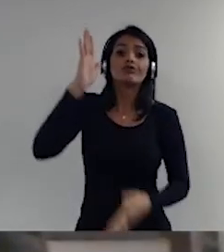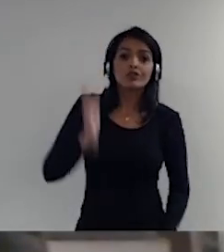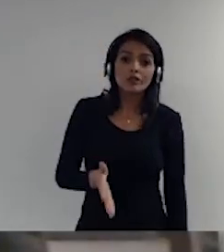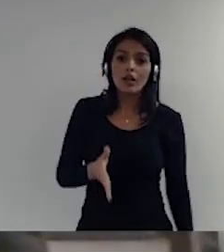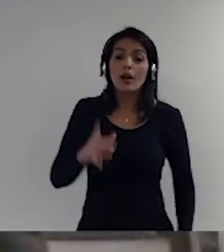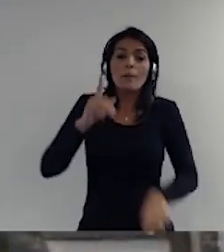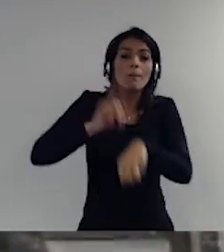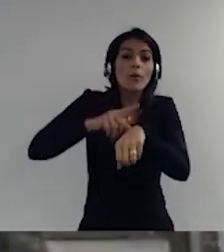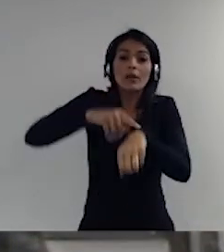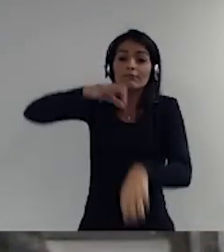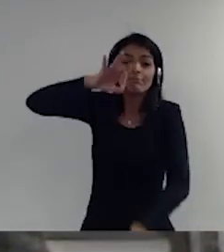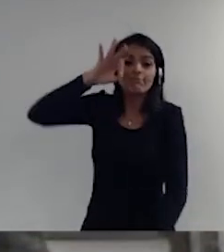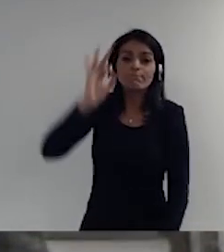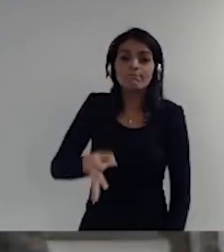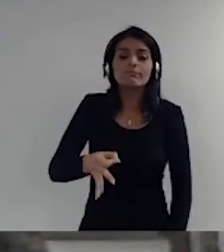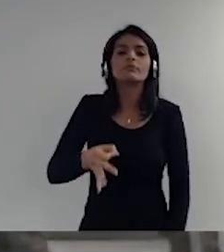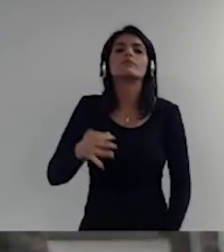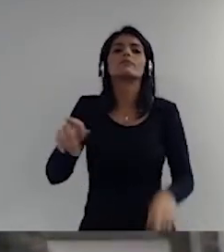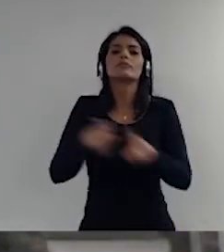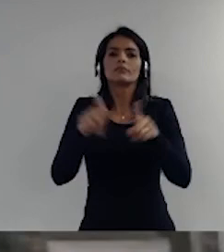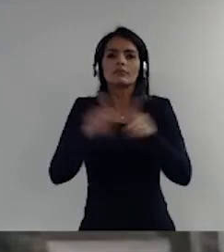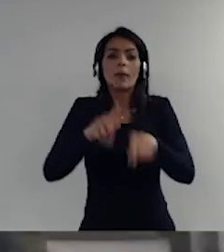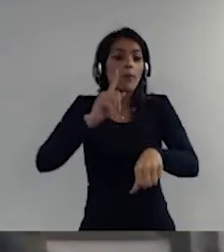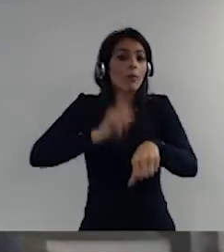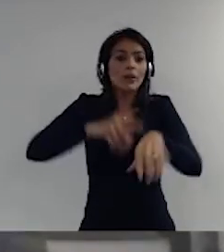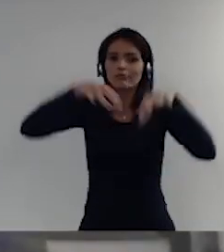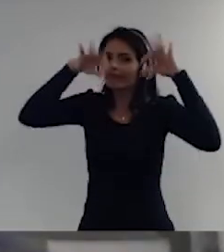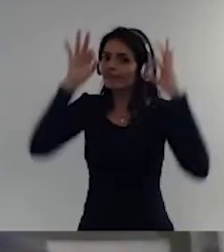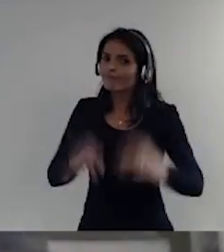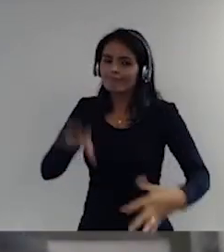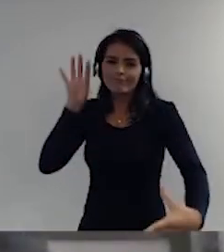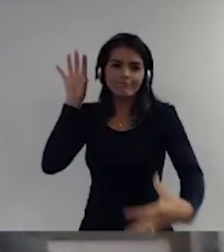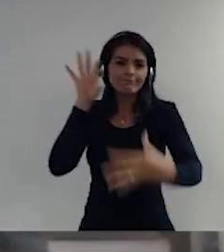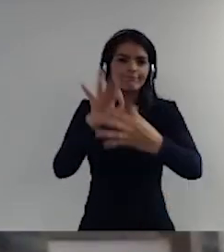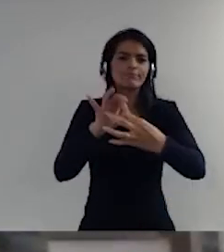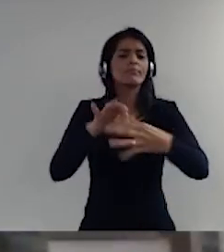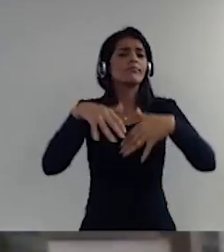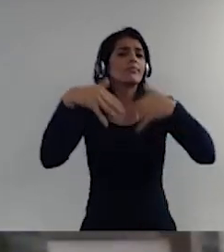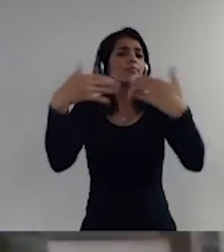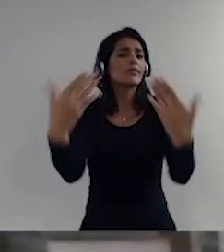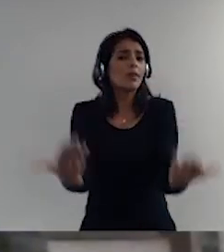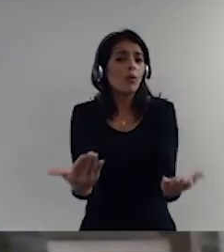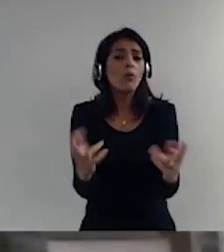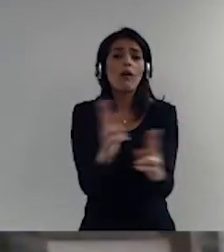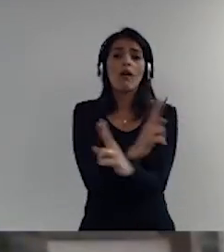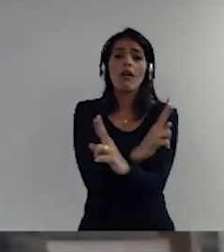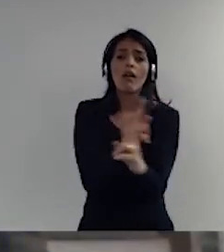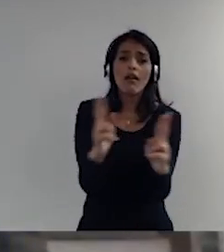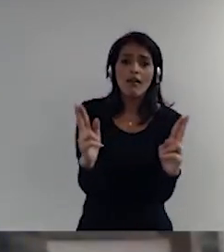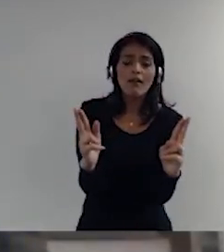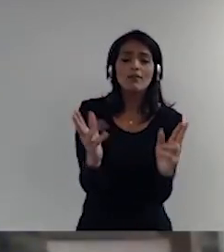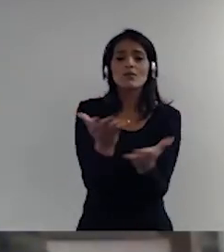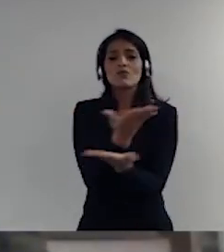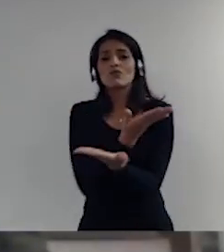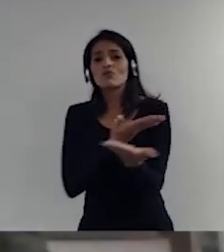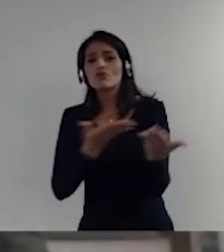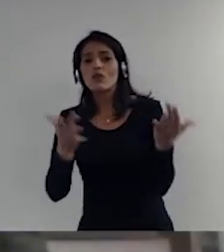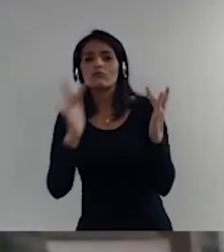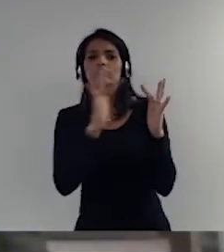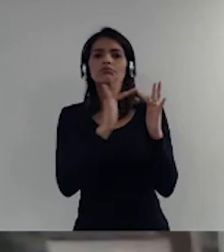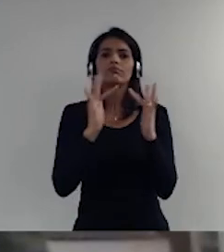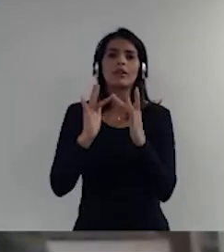no momento exato para acontecer também no momento exato. Então, a continuidade das relações, a